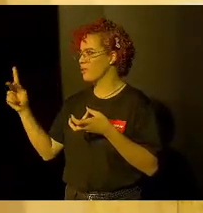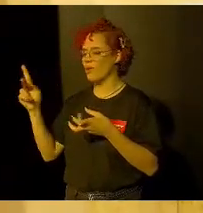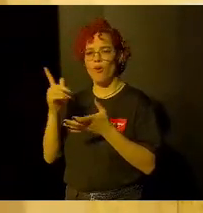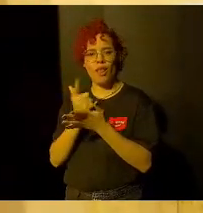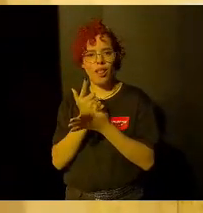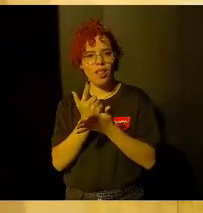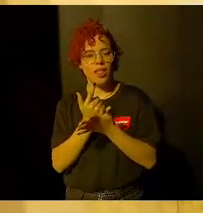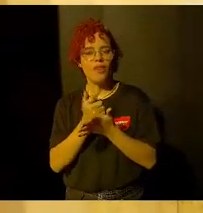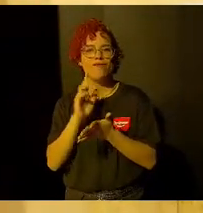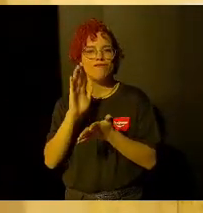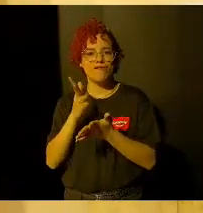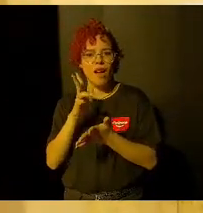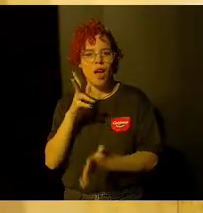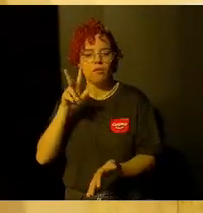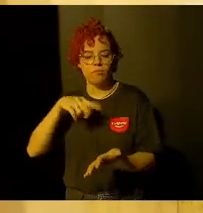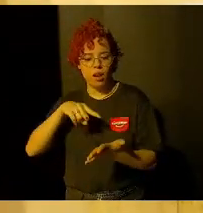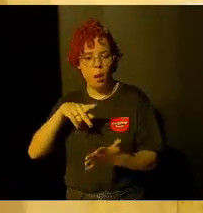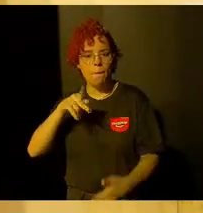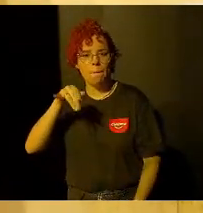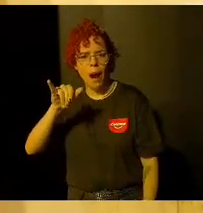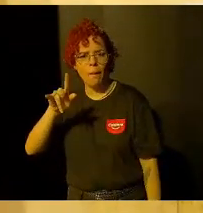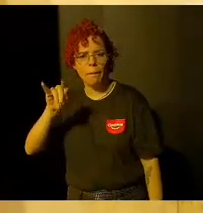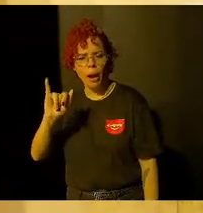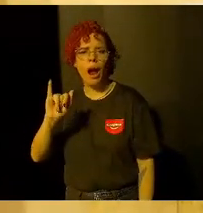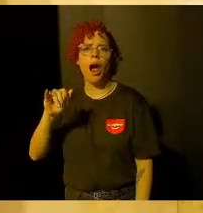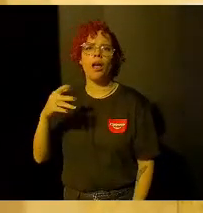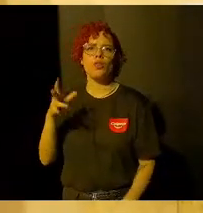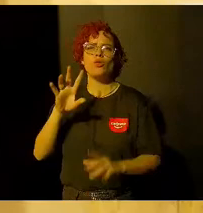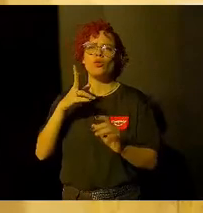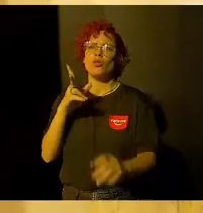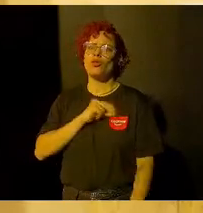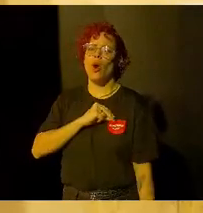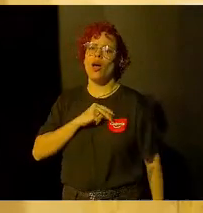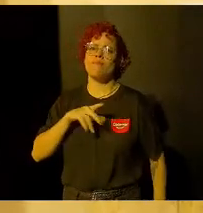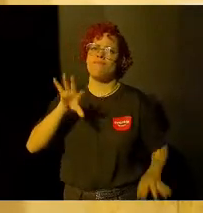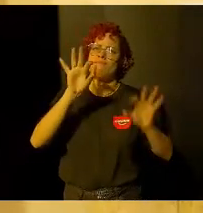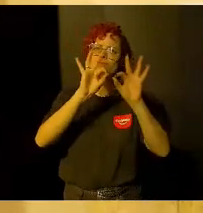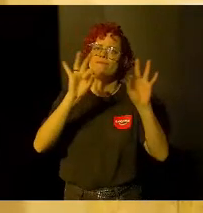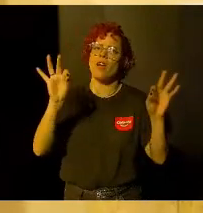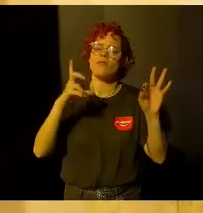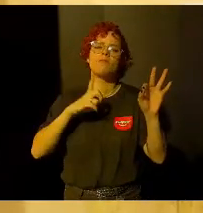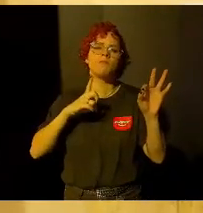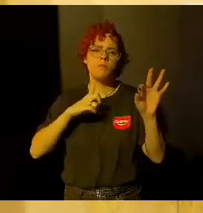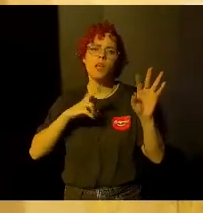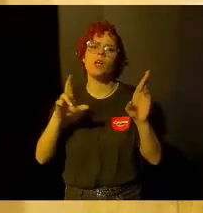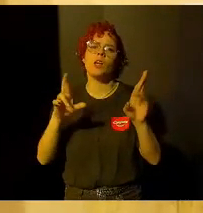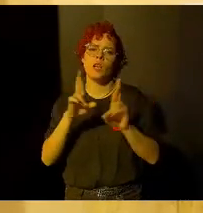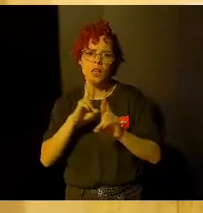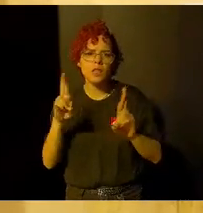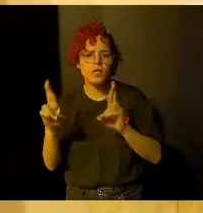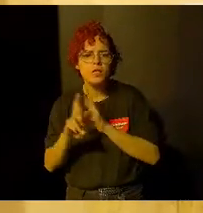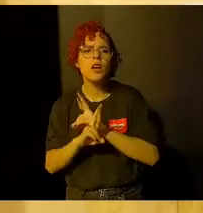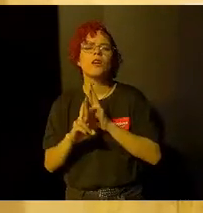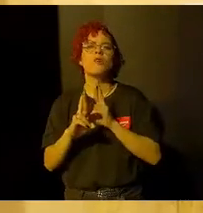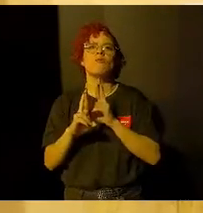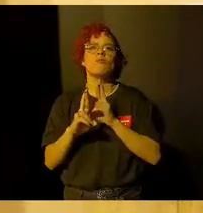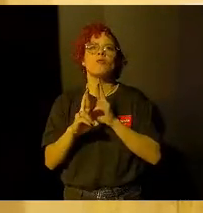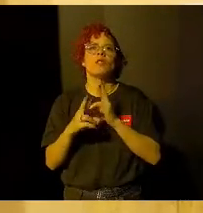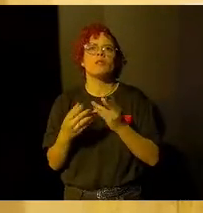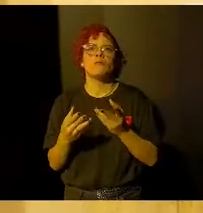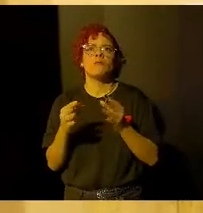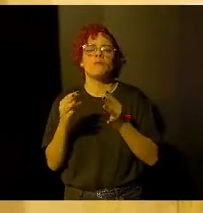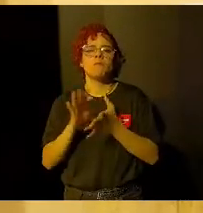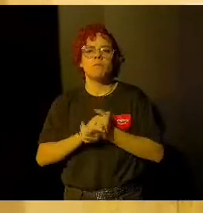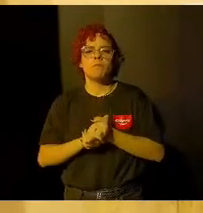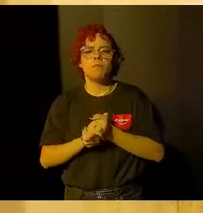do ano eu já tinha lido o pai pai pensei Nossa essa frase ela tem muito a ver com a frase do Pr Michel que